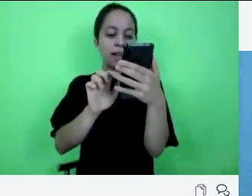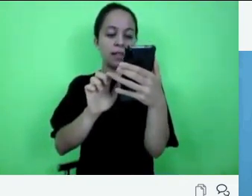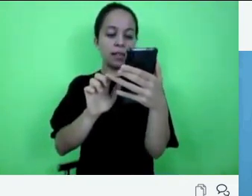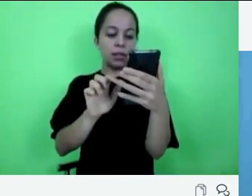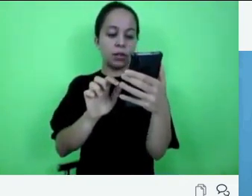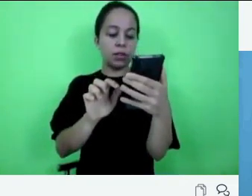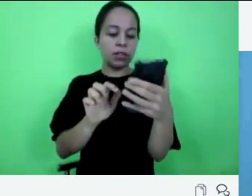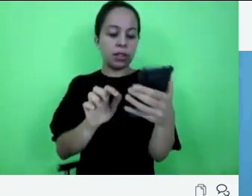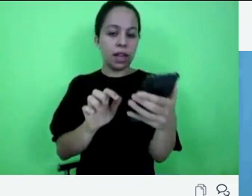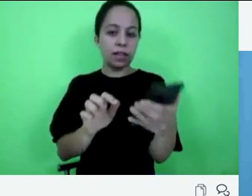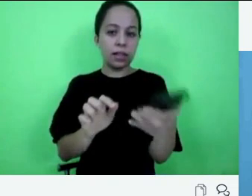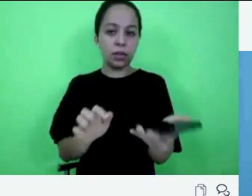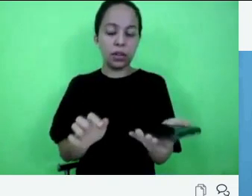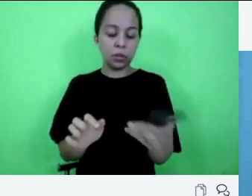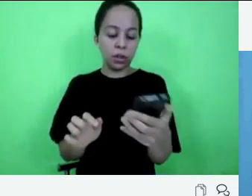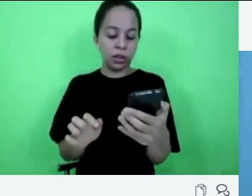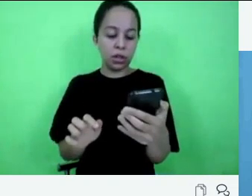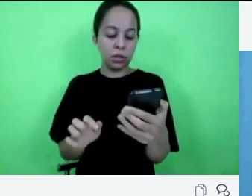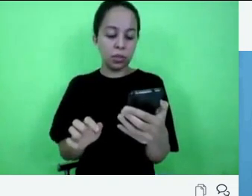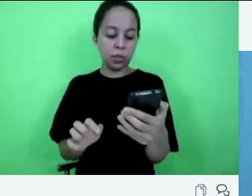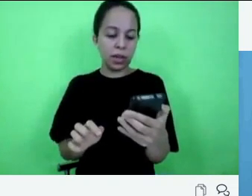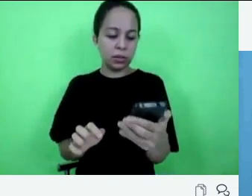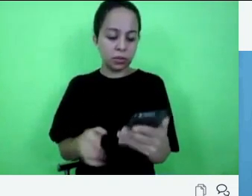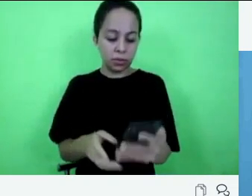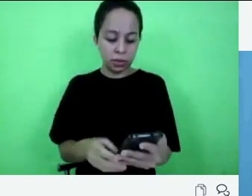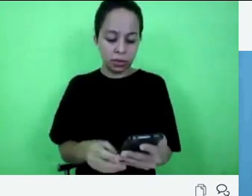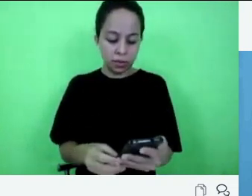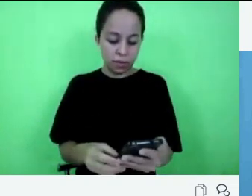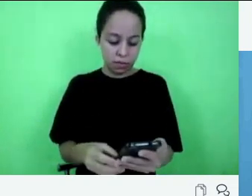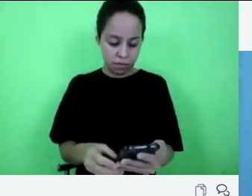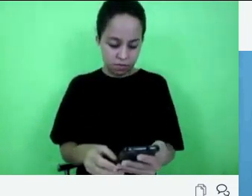Essa Mas ele sessão tentou. não está sendo transmitida no momento.